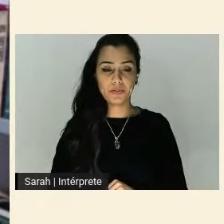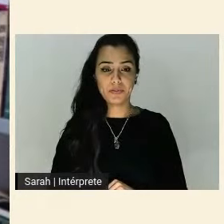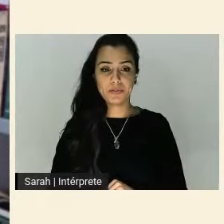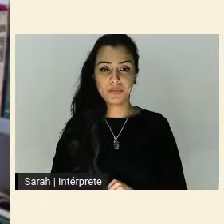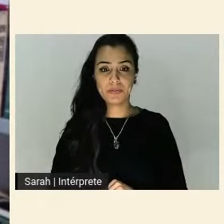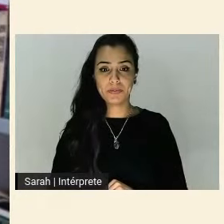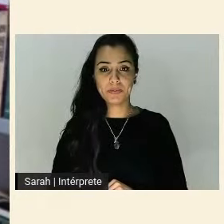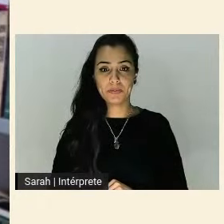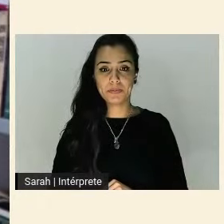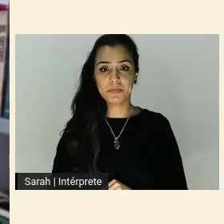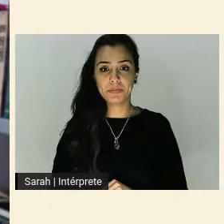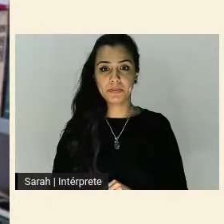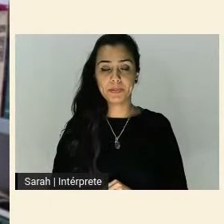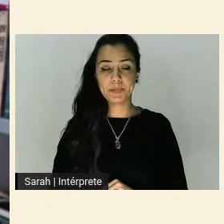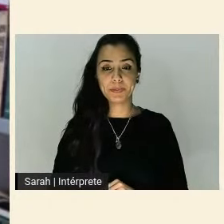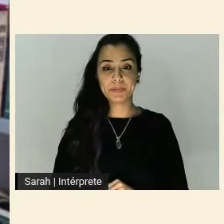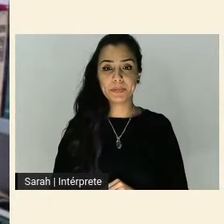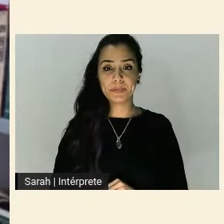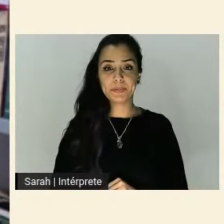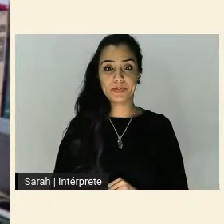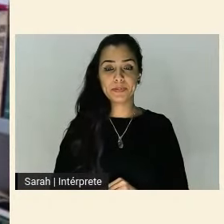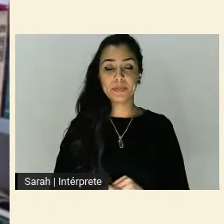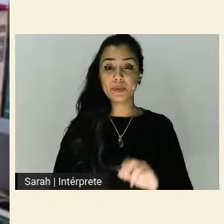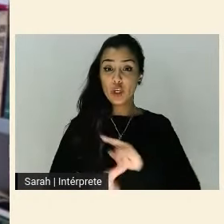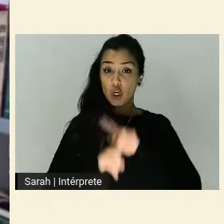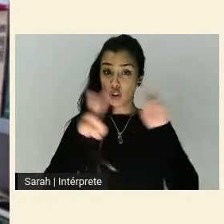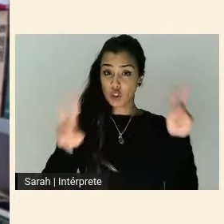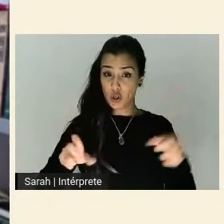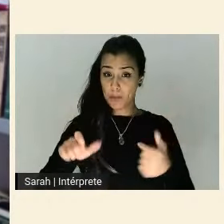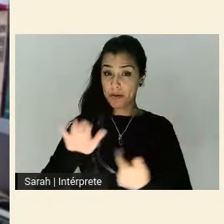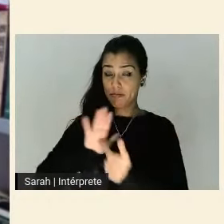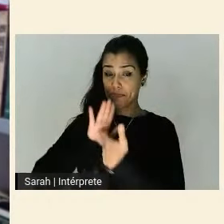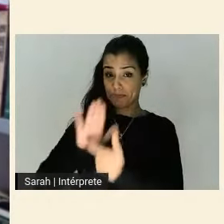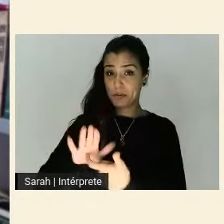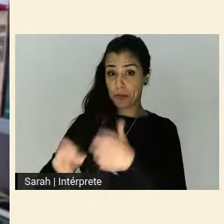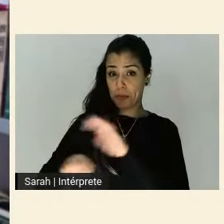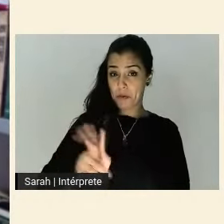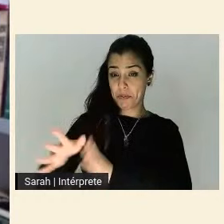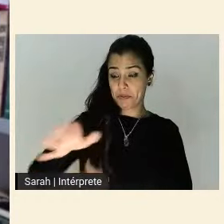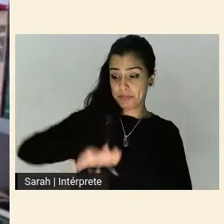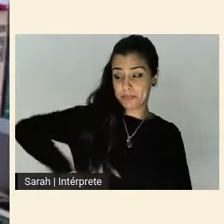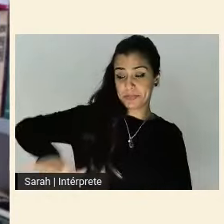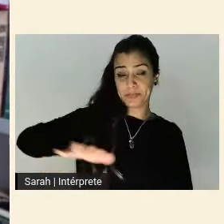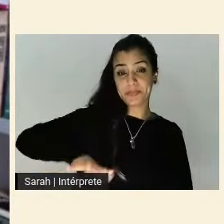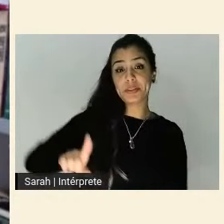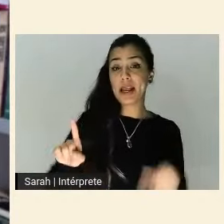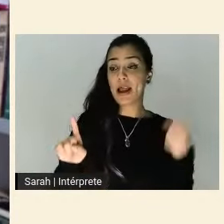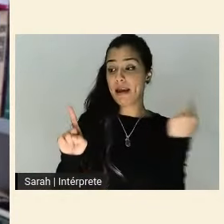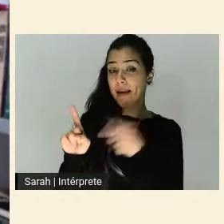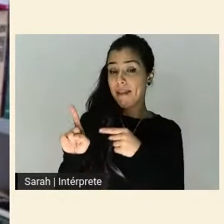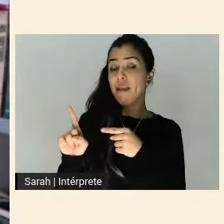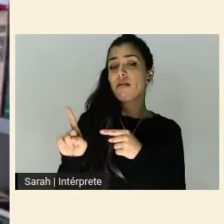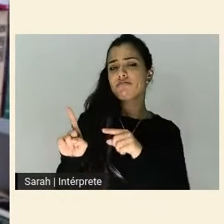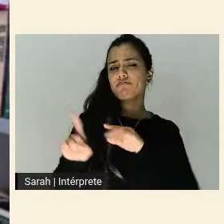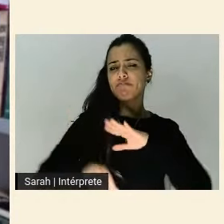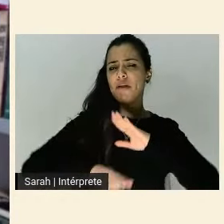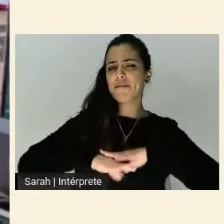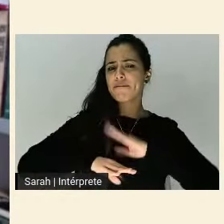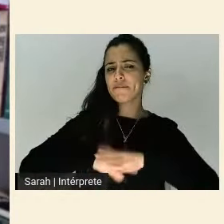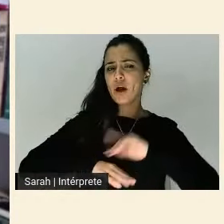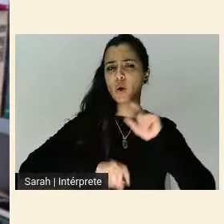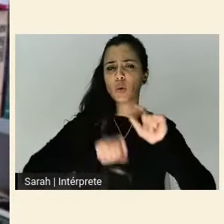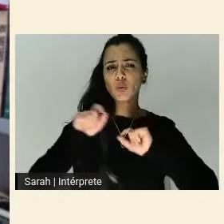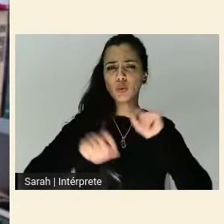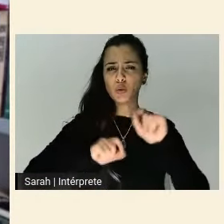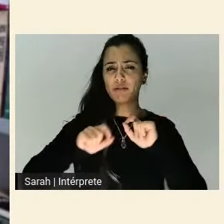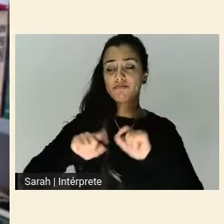nessa condição de representante da Paraíba, né, o Joaquim Nojosa faz uma fala,